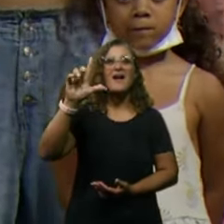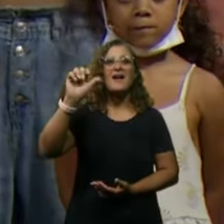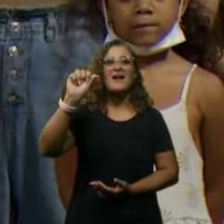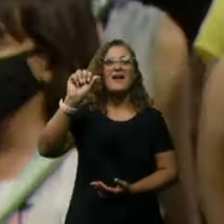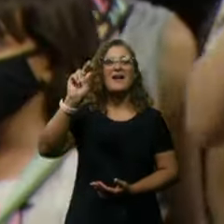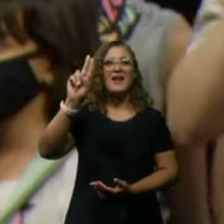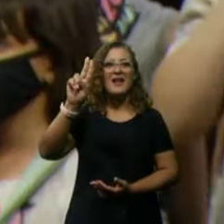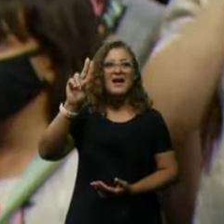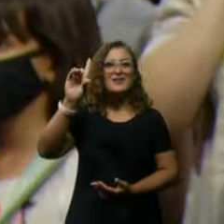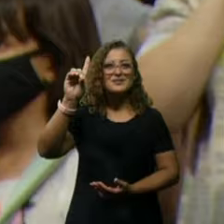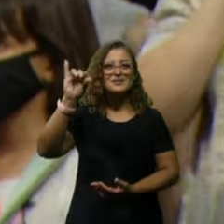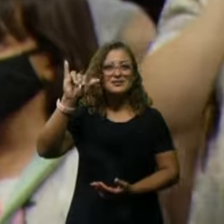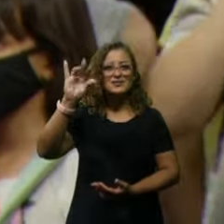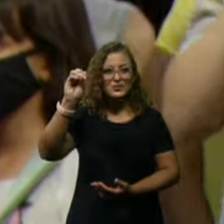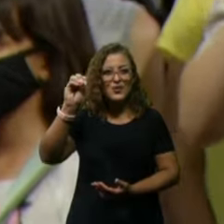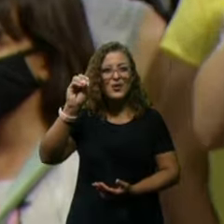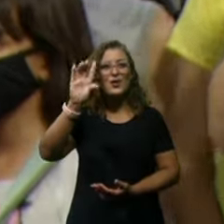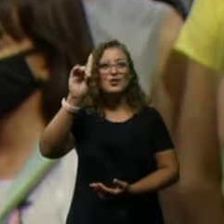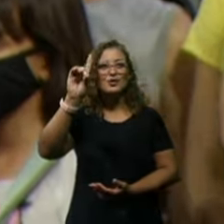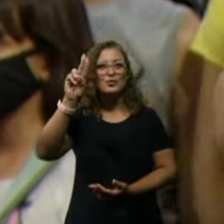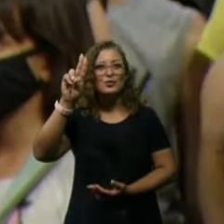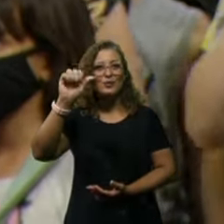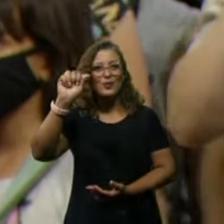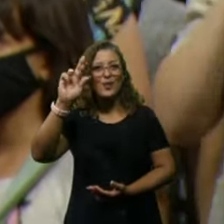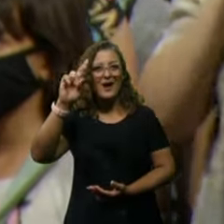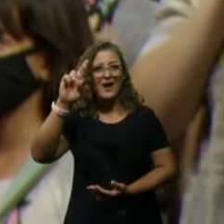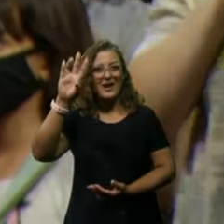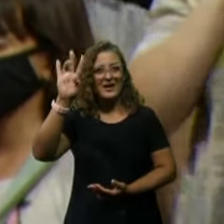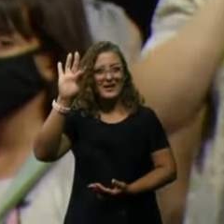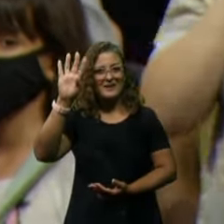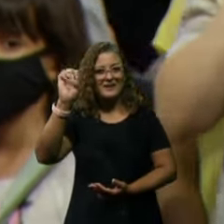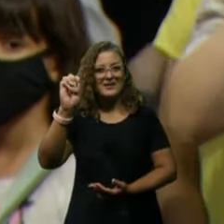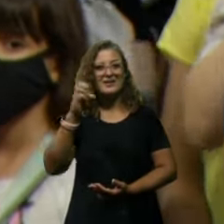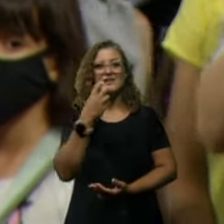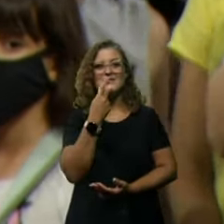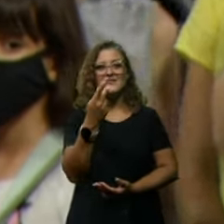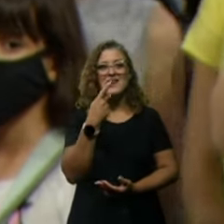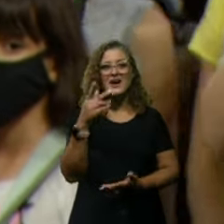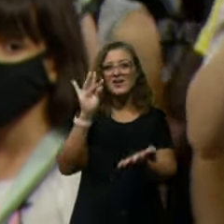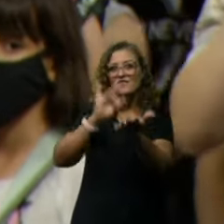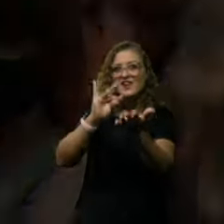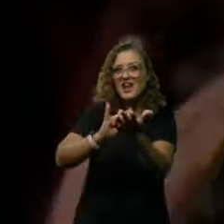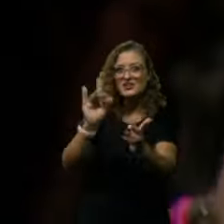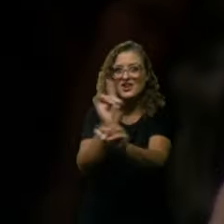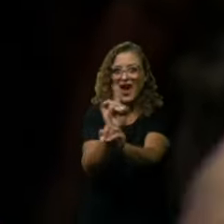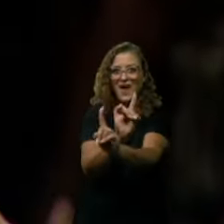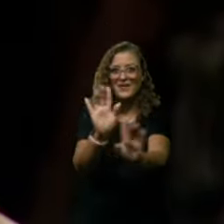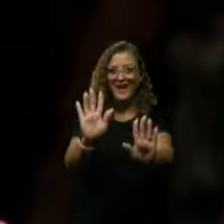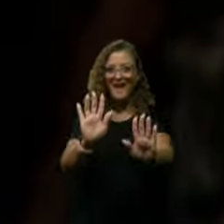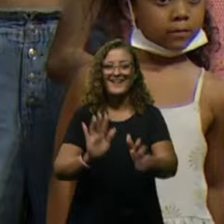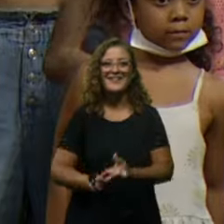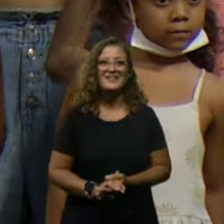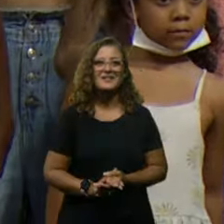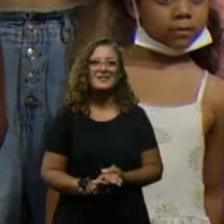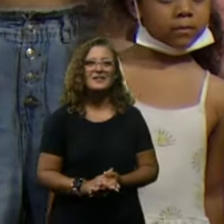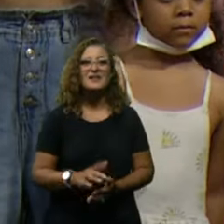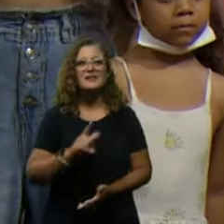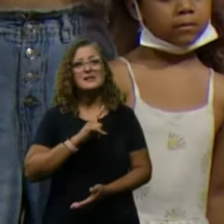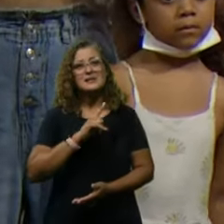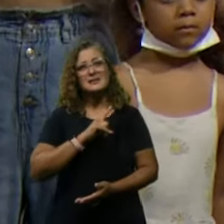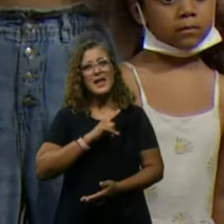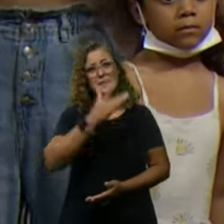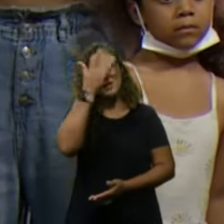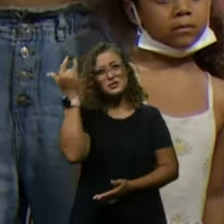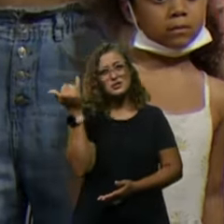discutiu Mas vamos ser sinceros Vamos então olhar para nós para ninguém sente ofendido tem gente melhor que você sim ou não